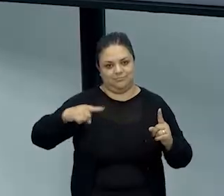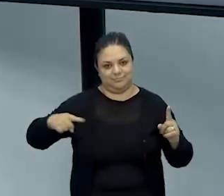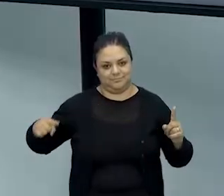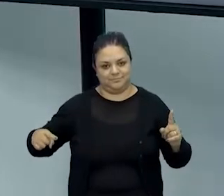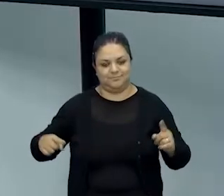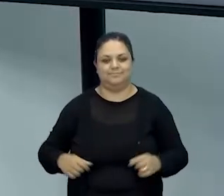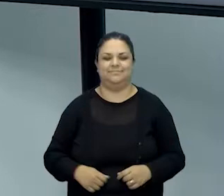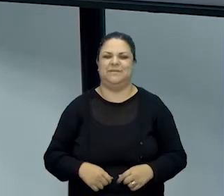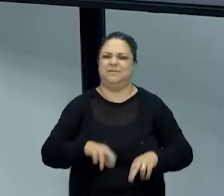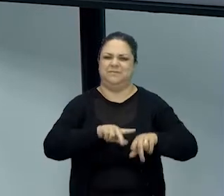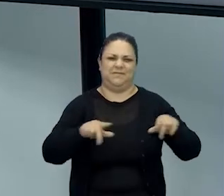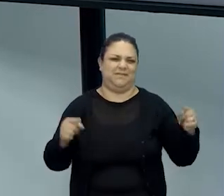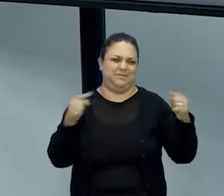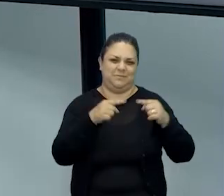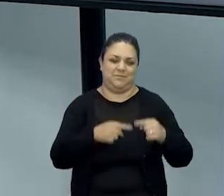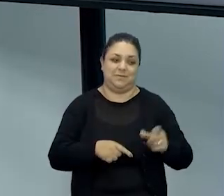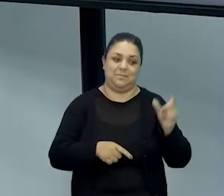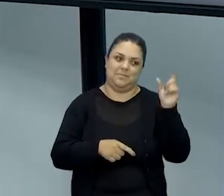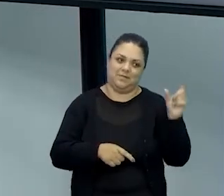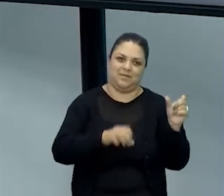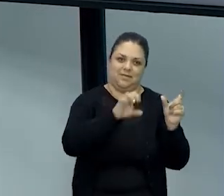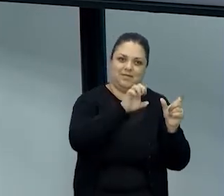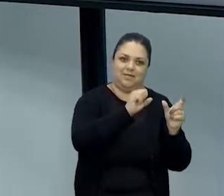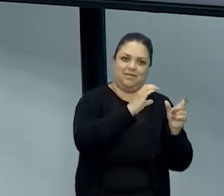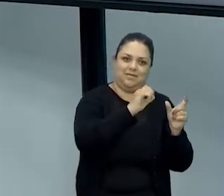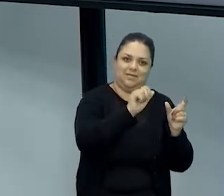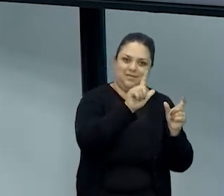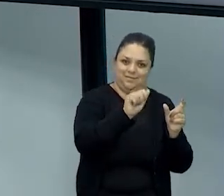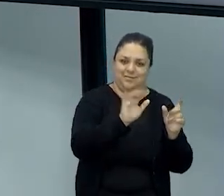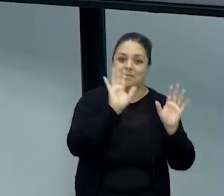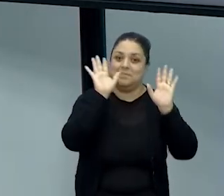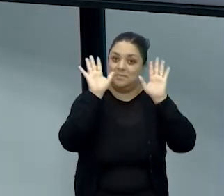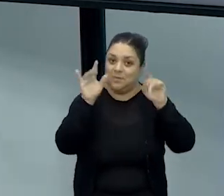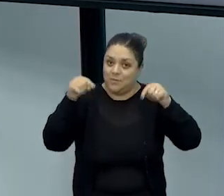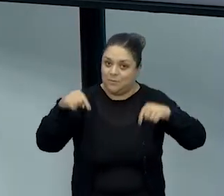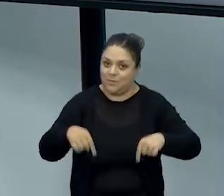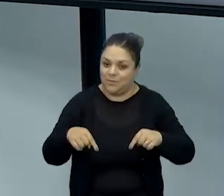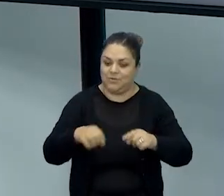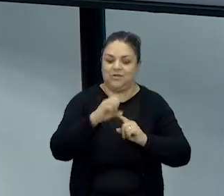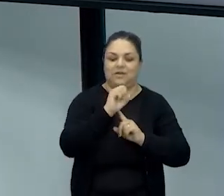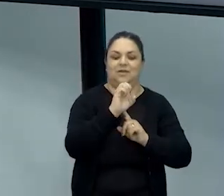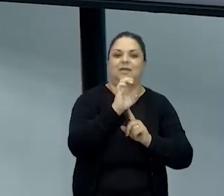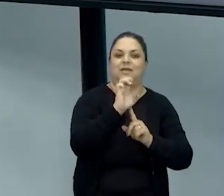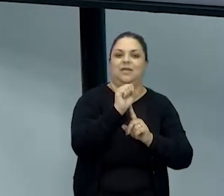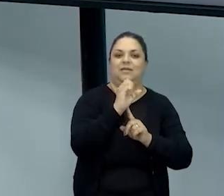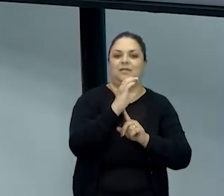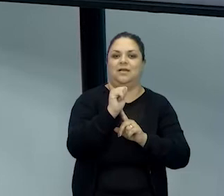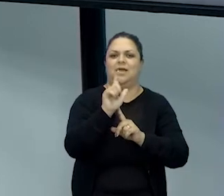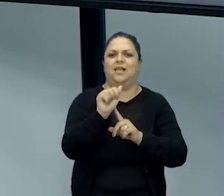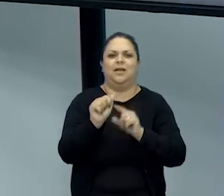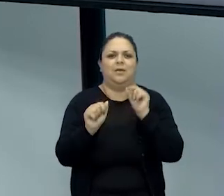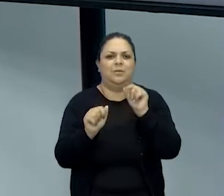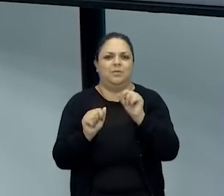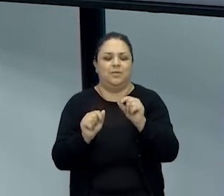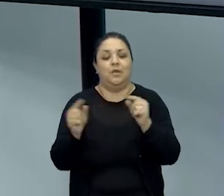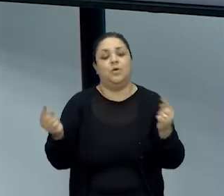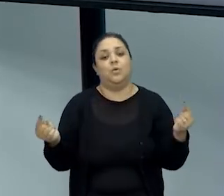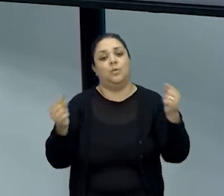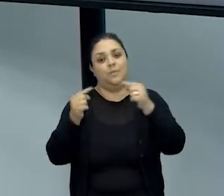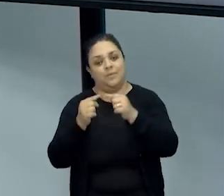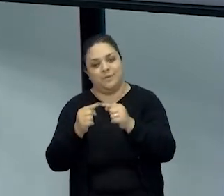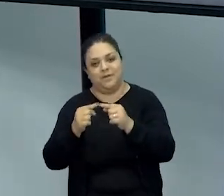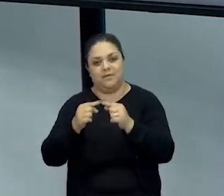palavra escala. Mas nós estaremos utilizando que é a relação entre as dimensões de um desenho, um mapa e